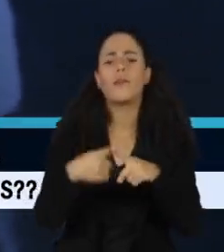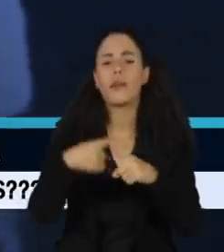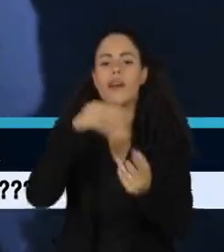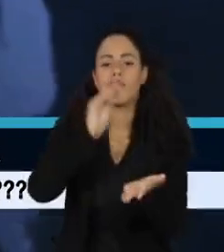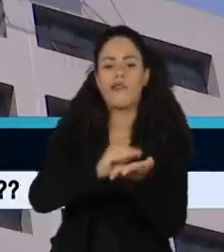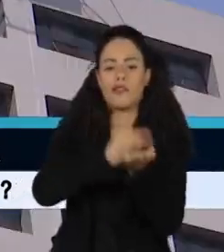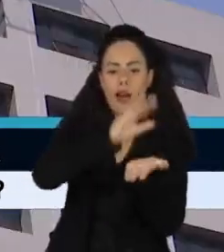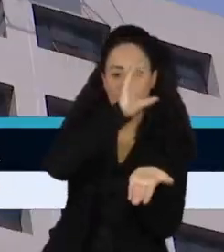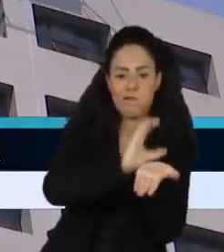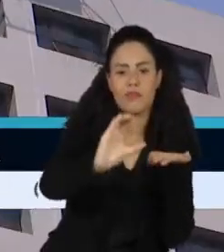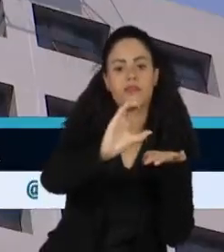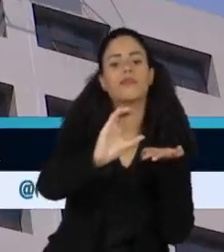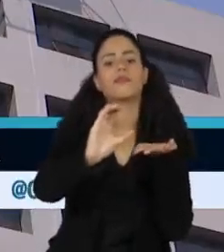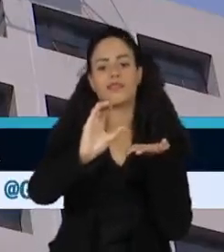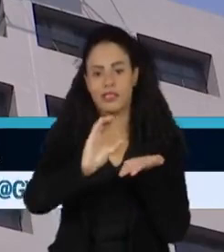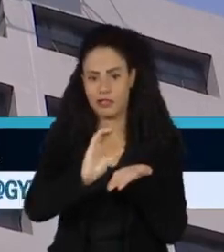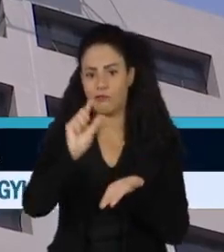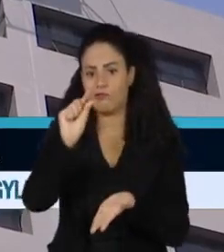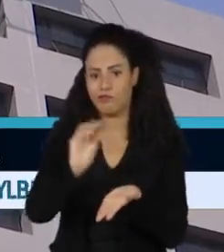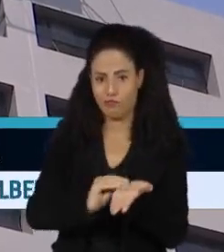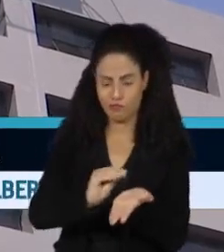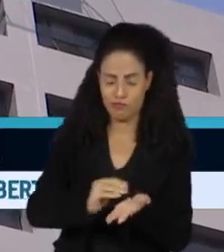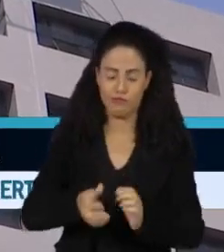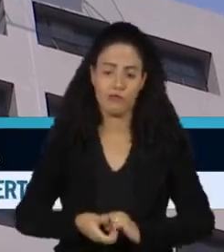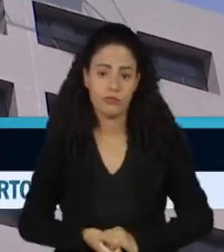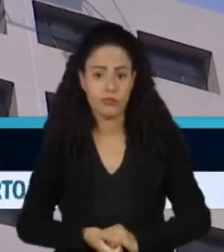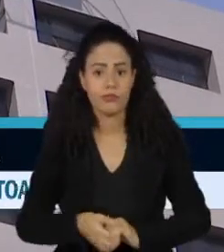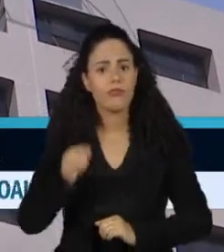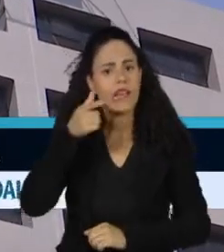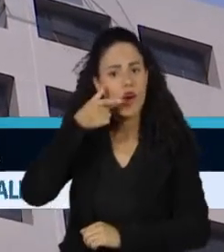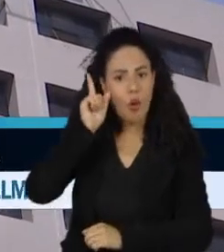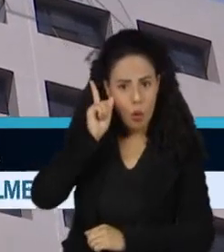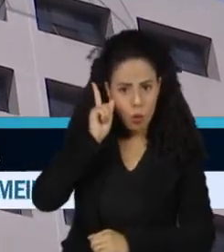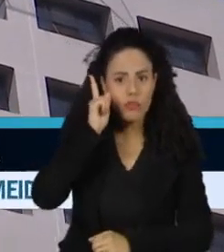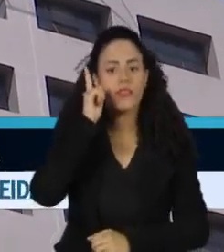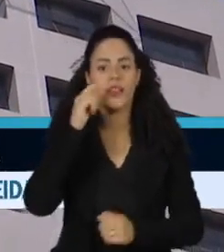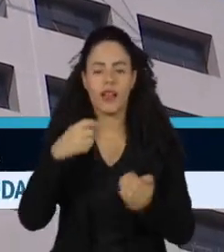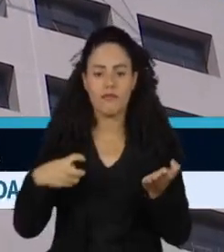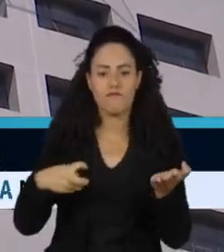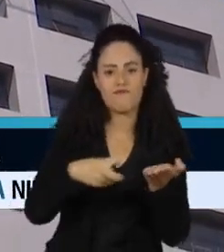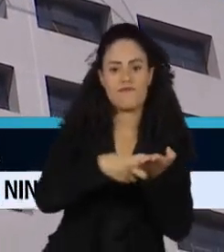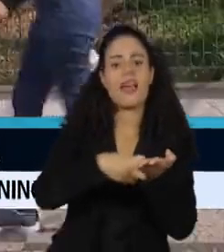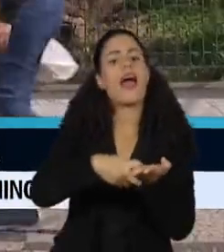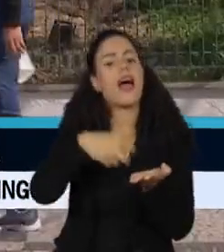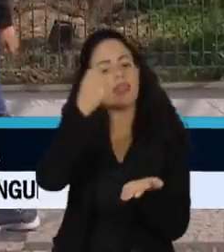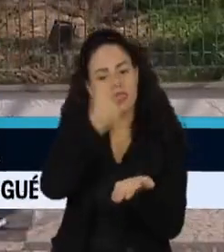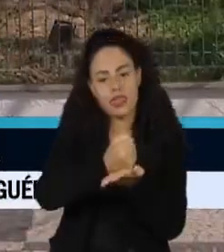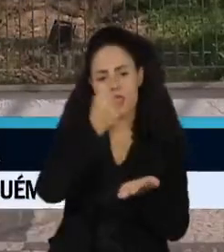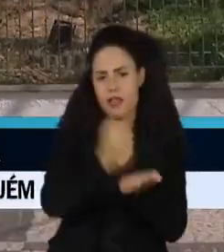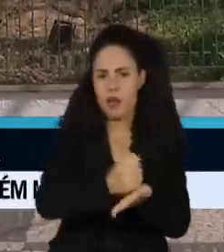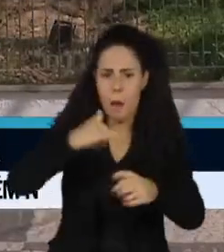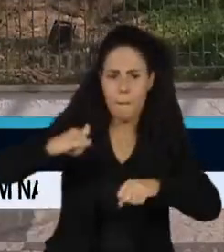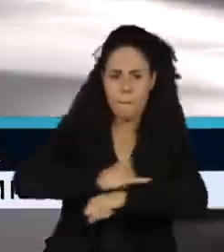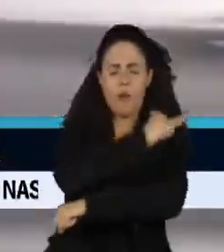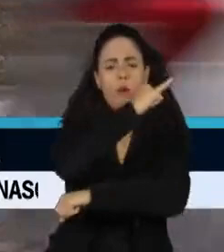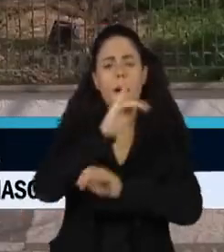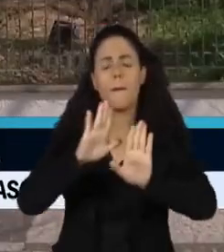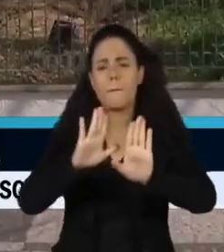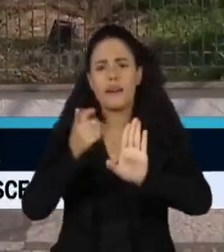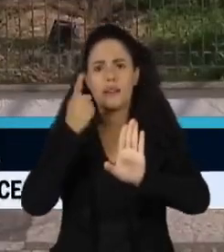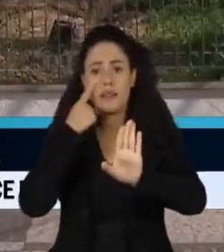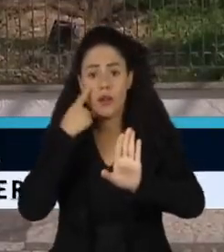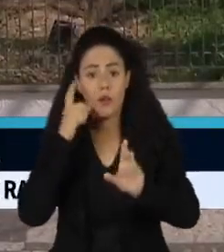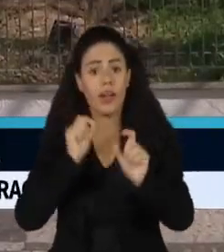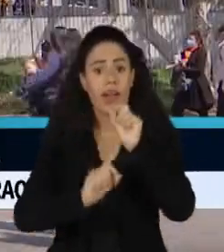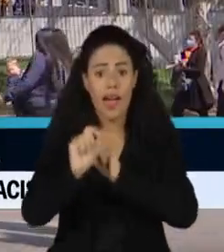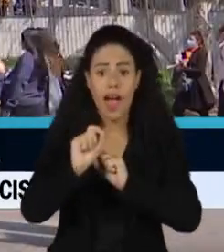verba. Quem foi atendido até ontem terá o passaporte emitido normalmente. Em nota, a Polícia Federal informou